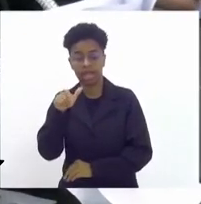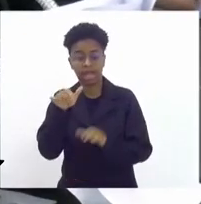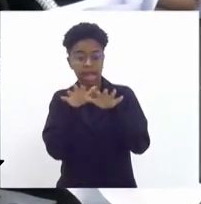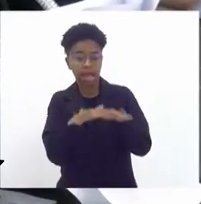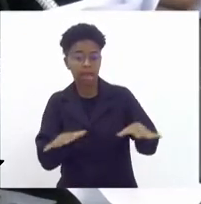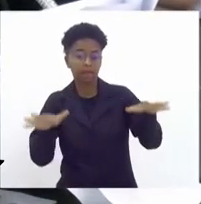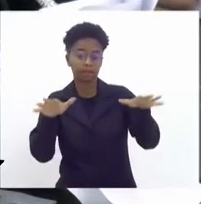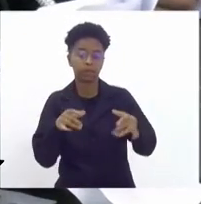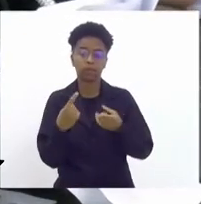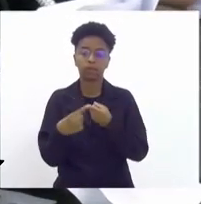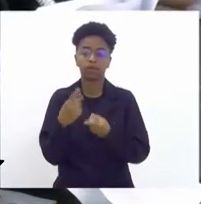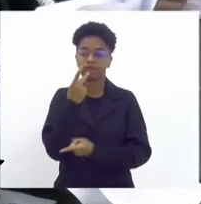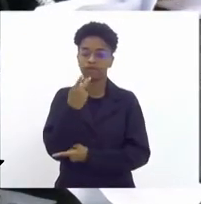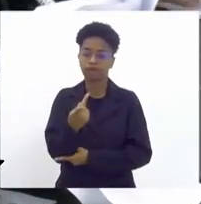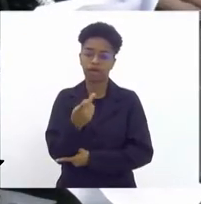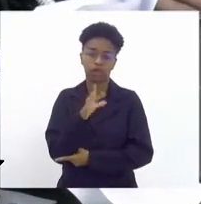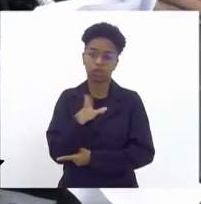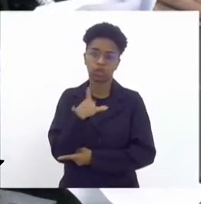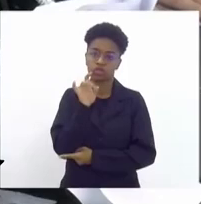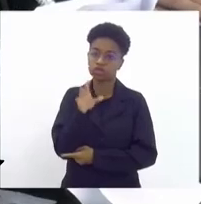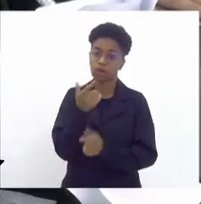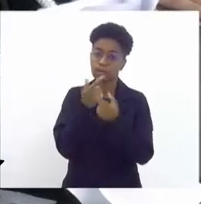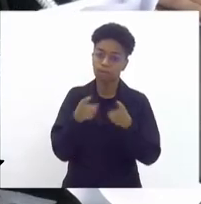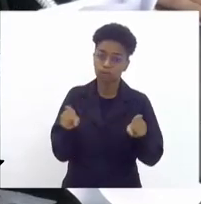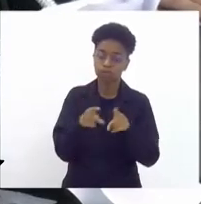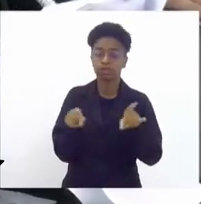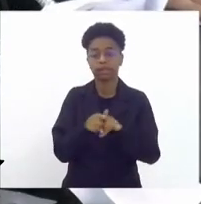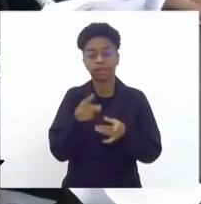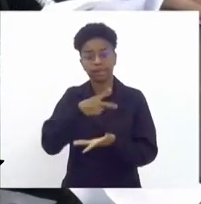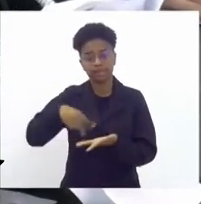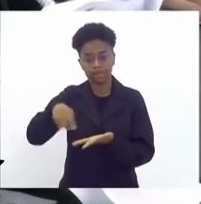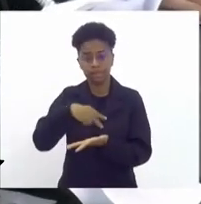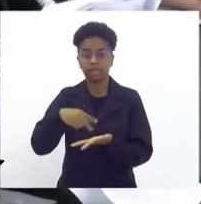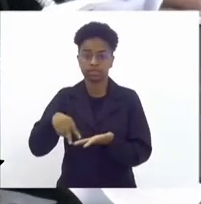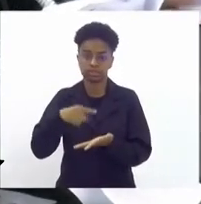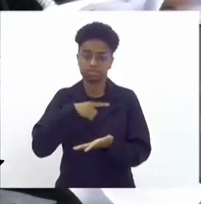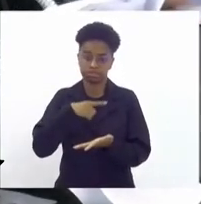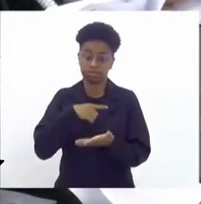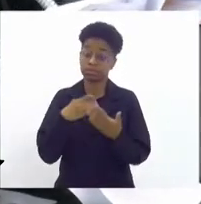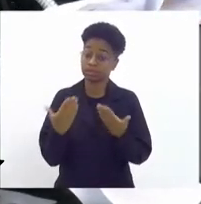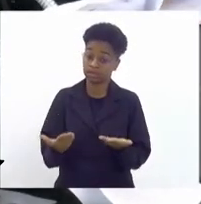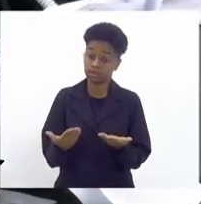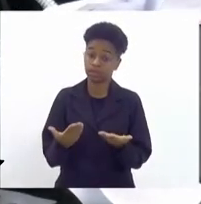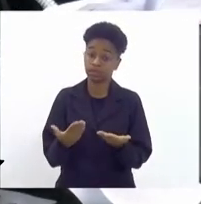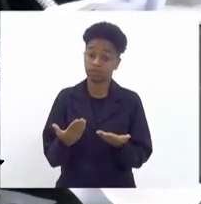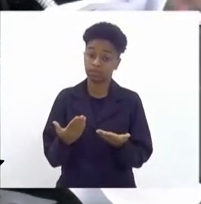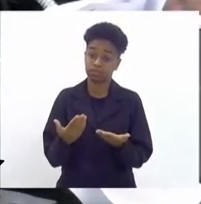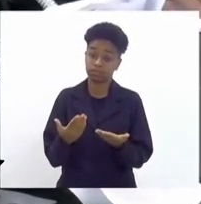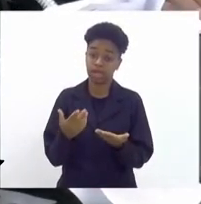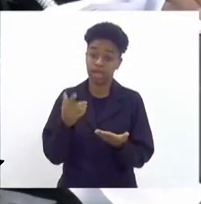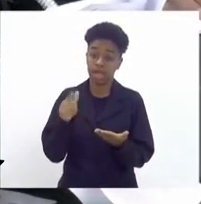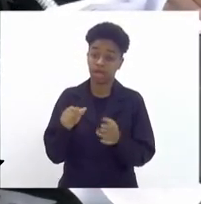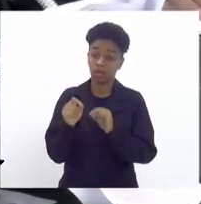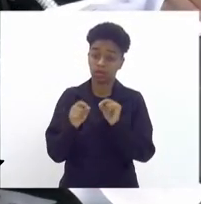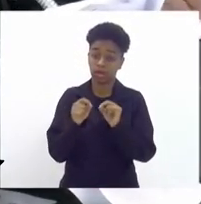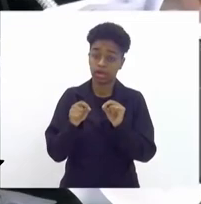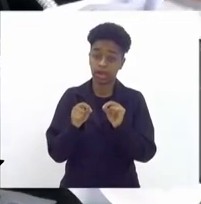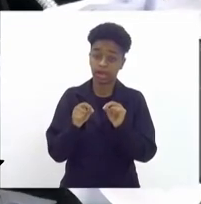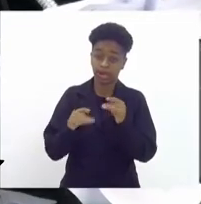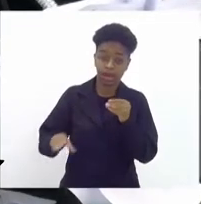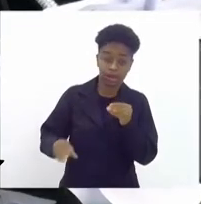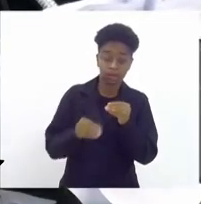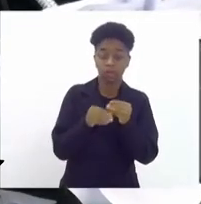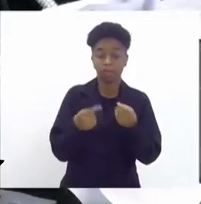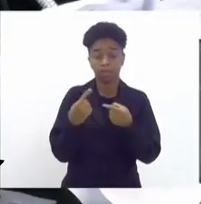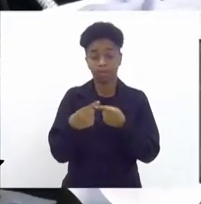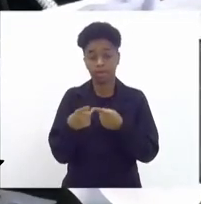porque fala não só das músicas, fala de danças e coreografias. Ou seja, é o caso clássico de anexação, haja vista que o